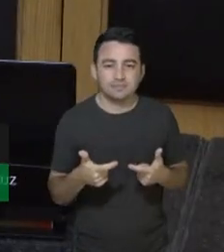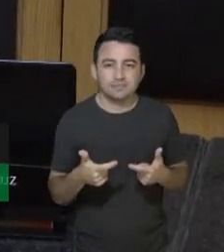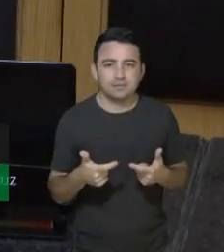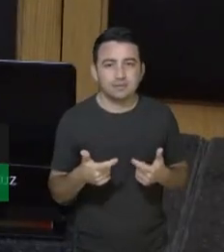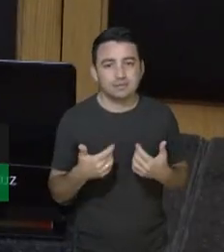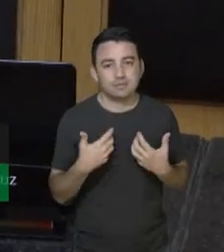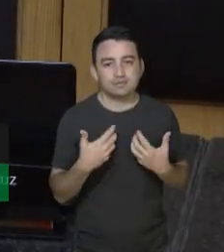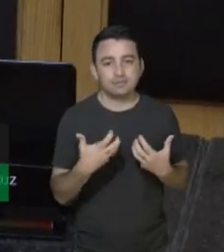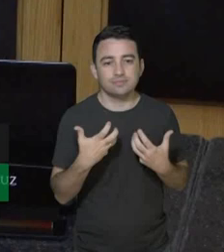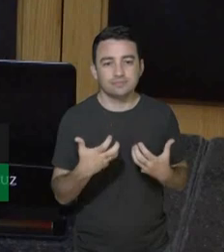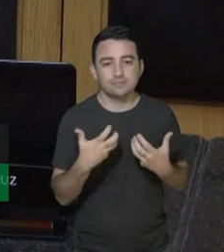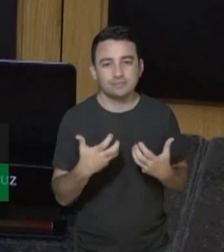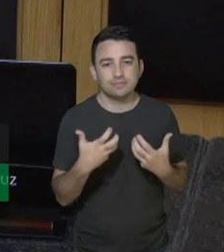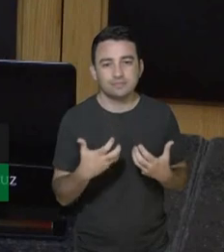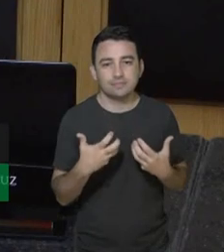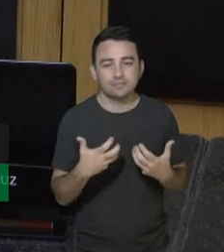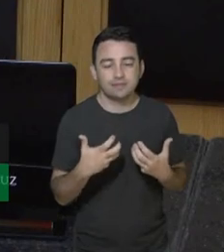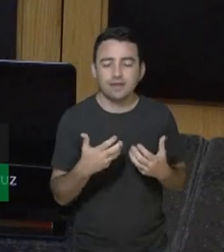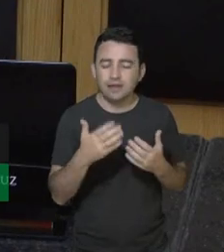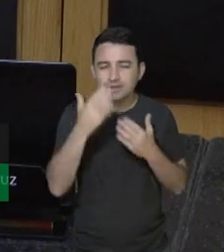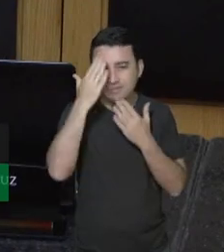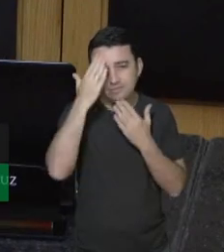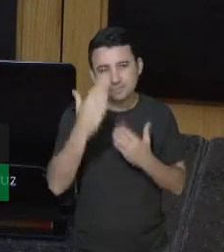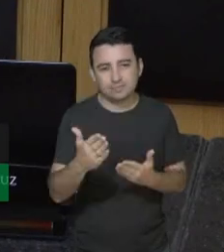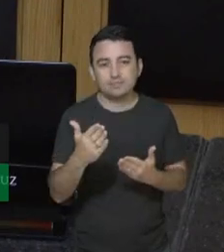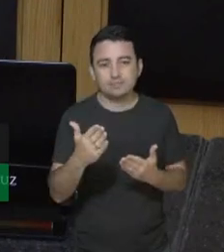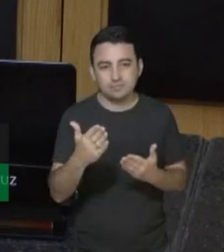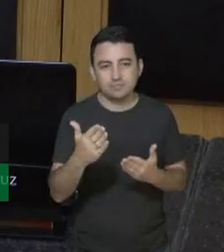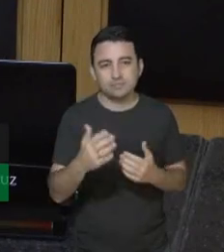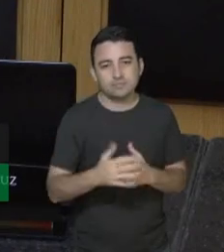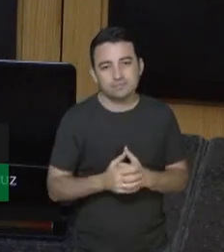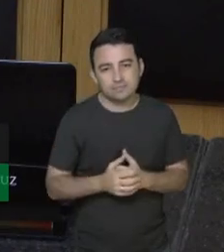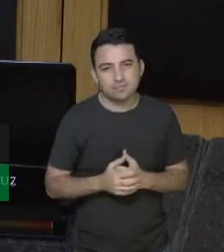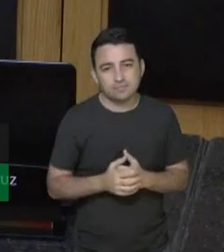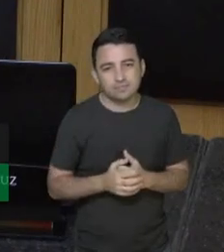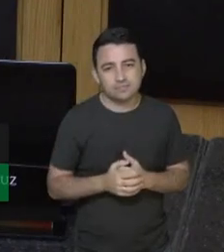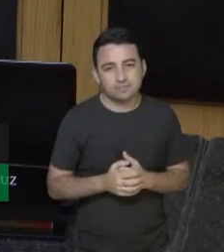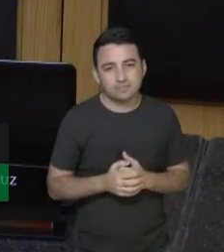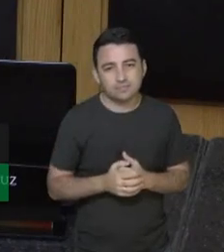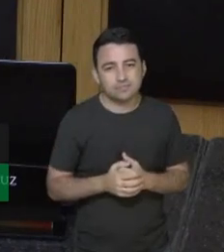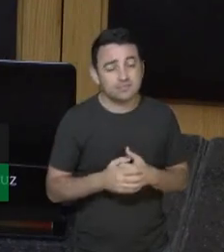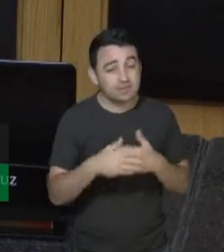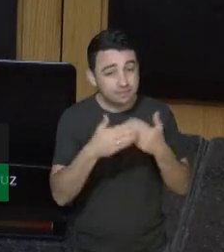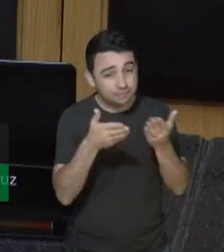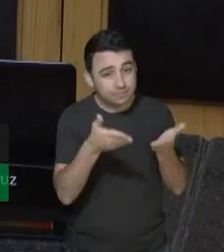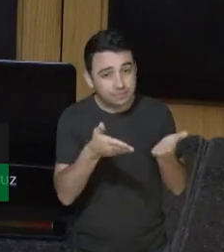quero deixar aqui o meu agradecimento, senhor presidente,